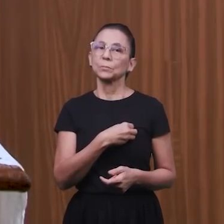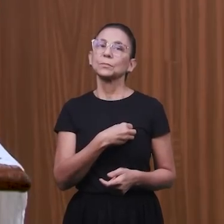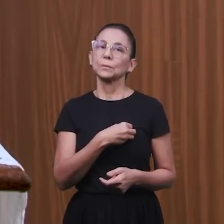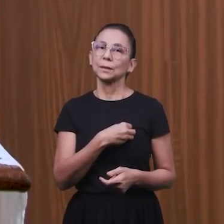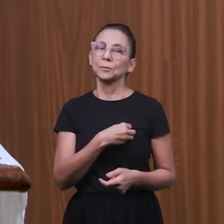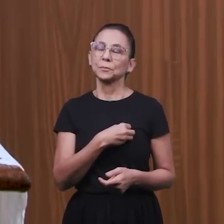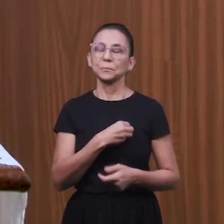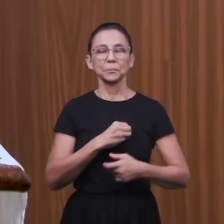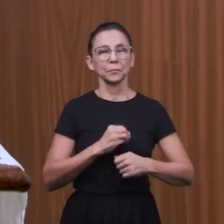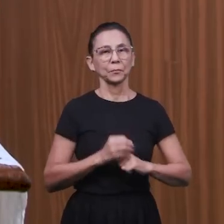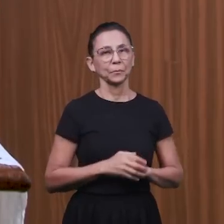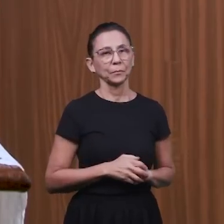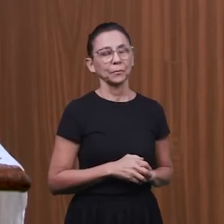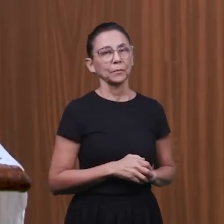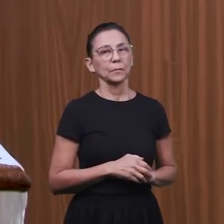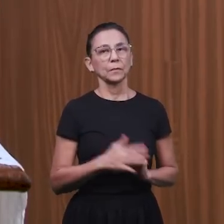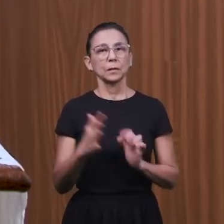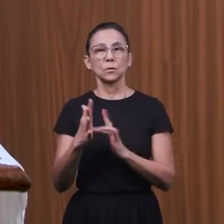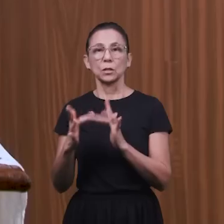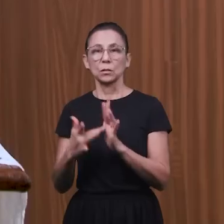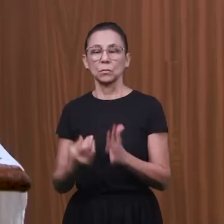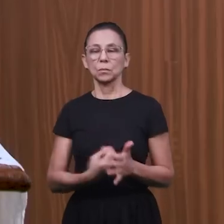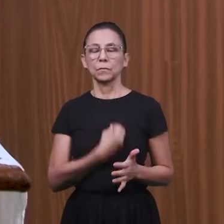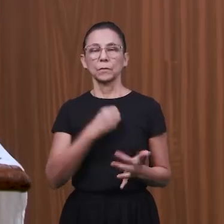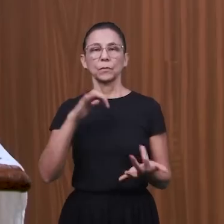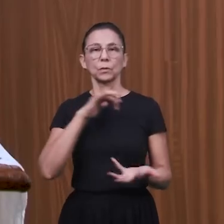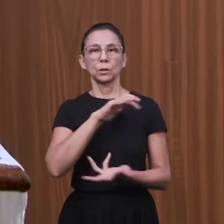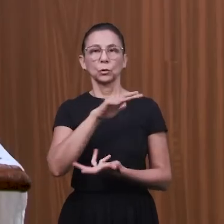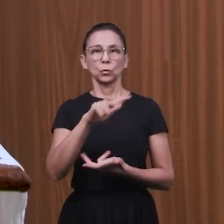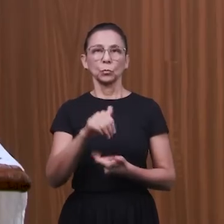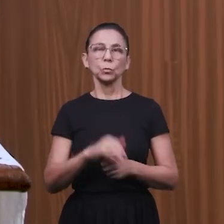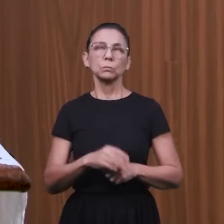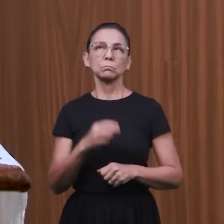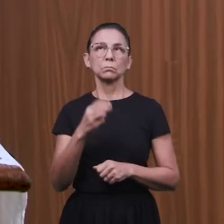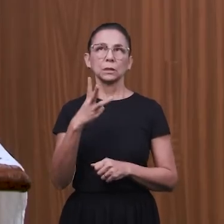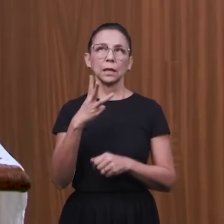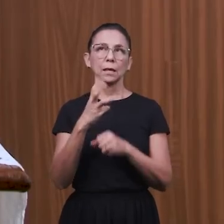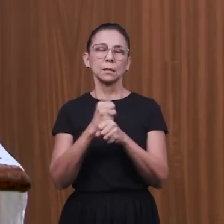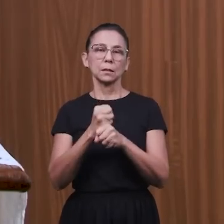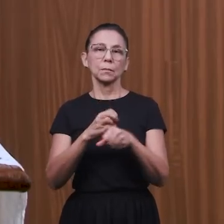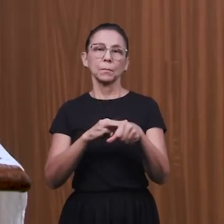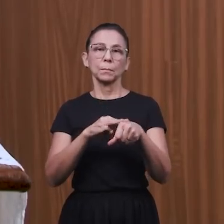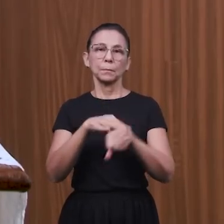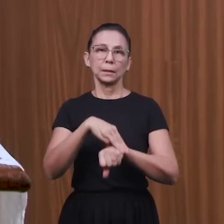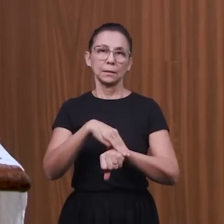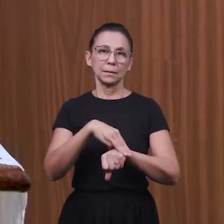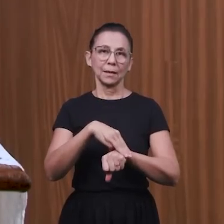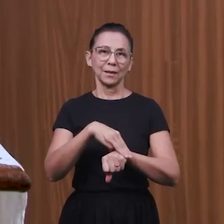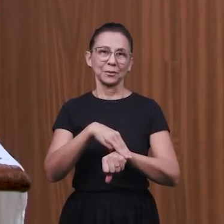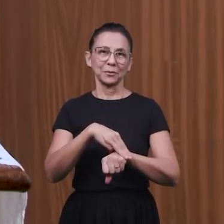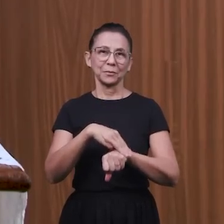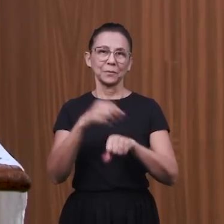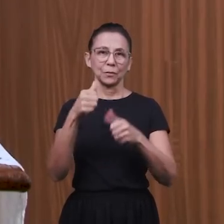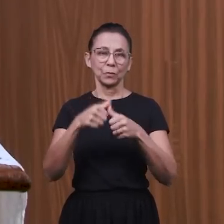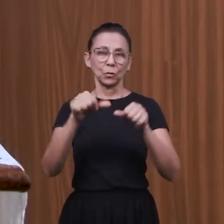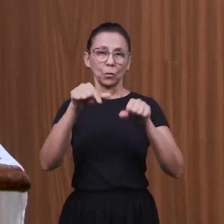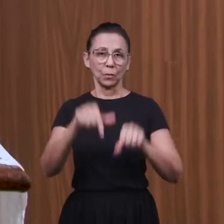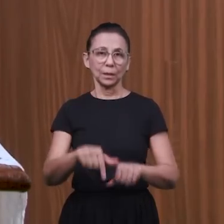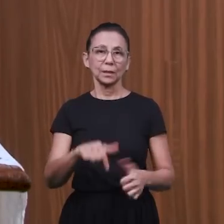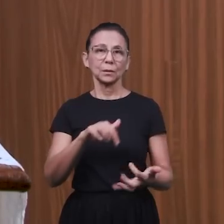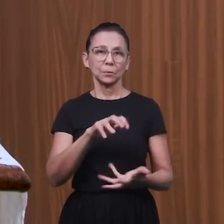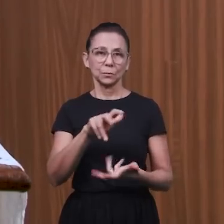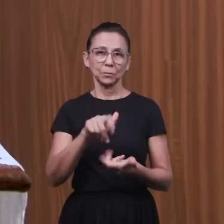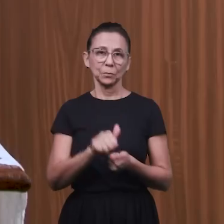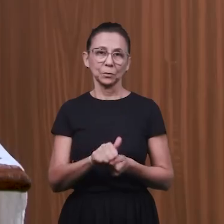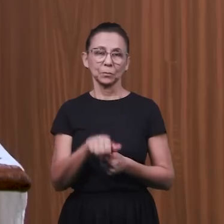si. Jesus viveu nesta terra, realizou seu ministério de 3 anos aproximadamente, mas ele voltou para o Pai. Mas